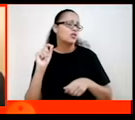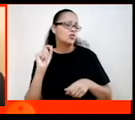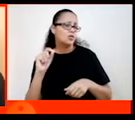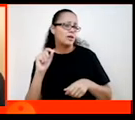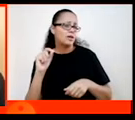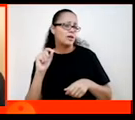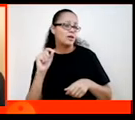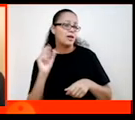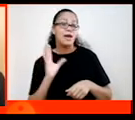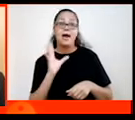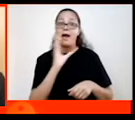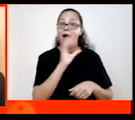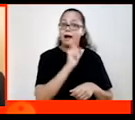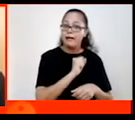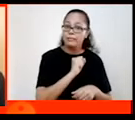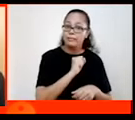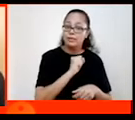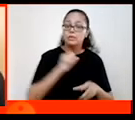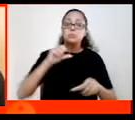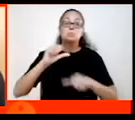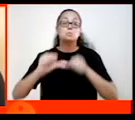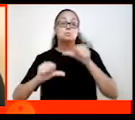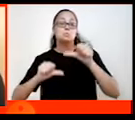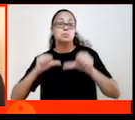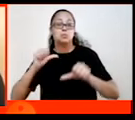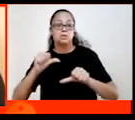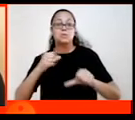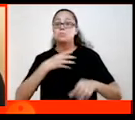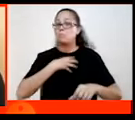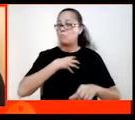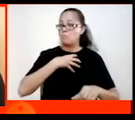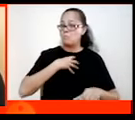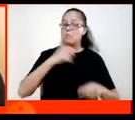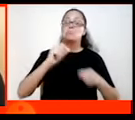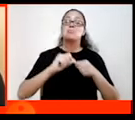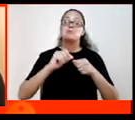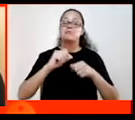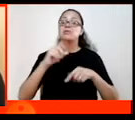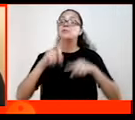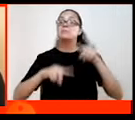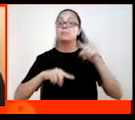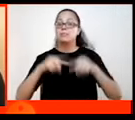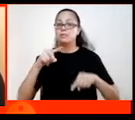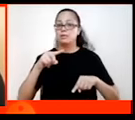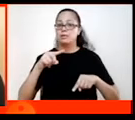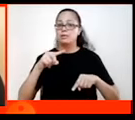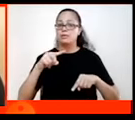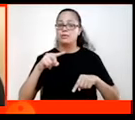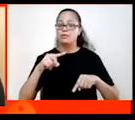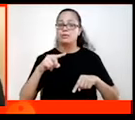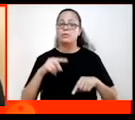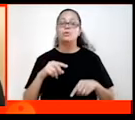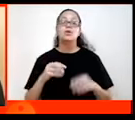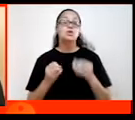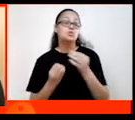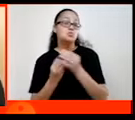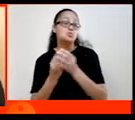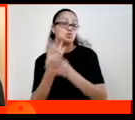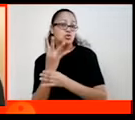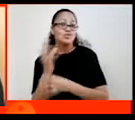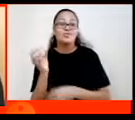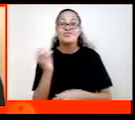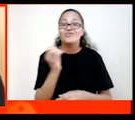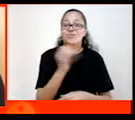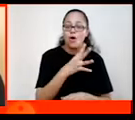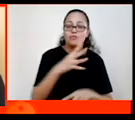quê? Rápidas e sucessivas mudanças no modo de produção industrial. E também trouxe o que? O surgimento de